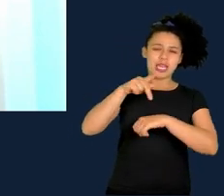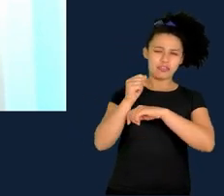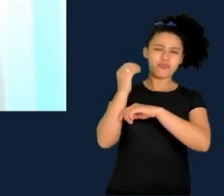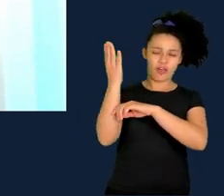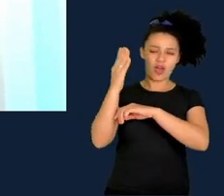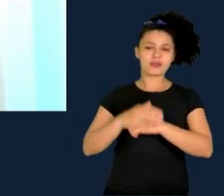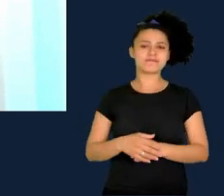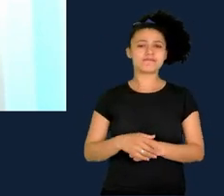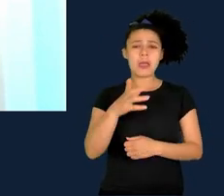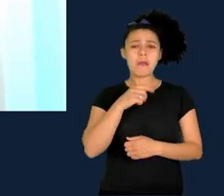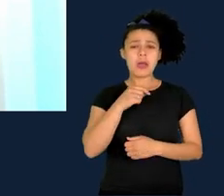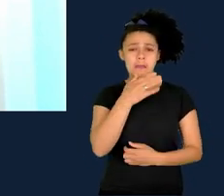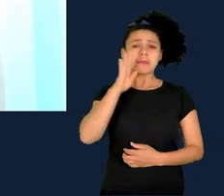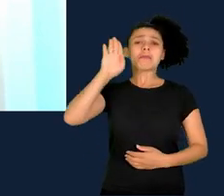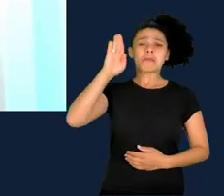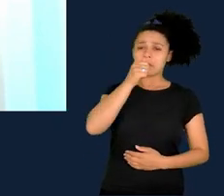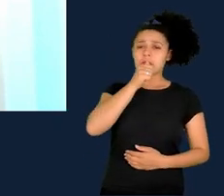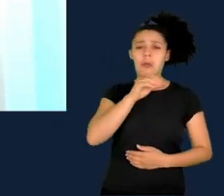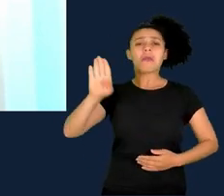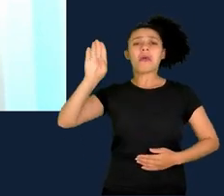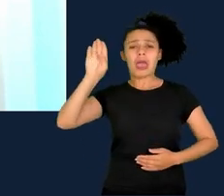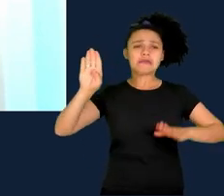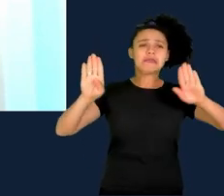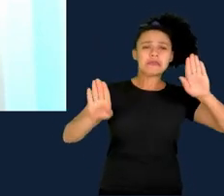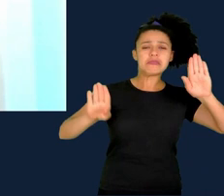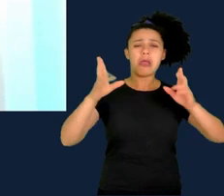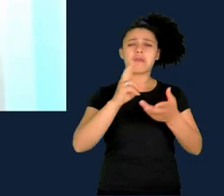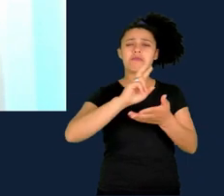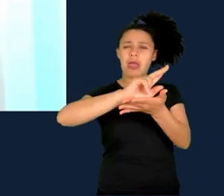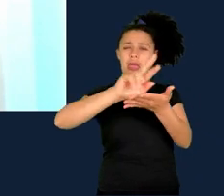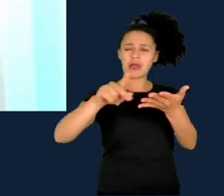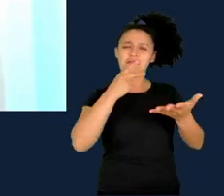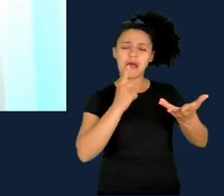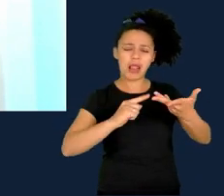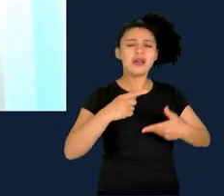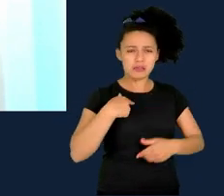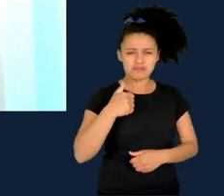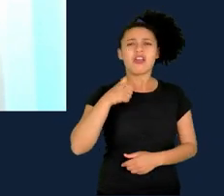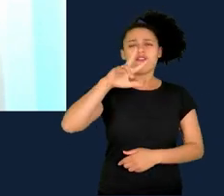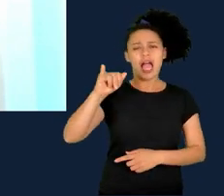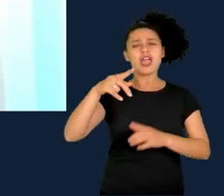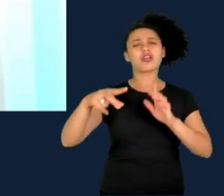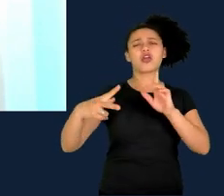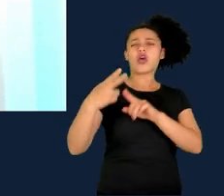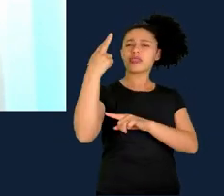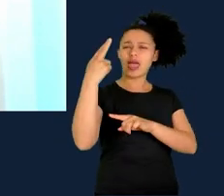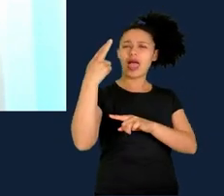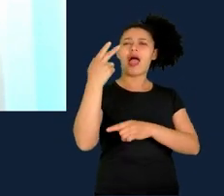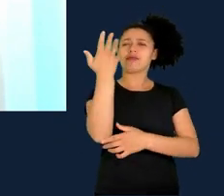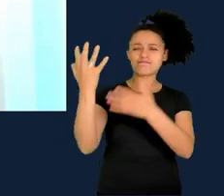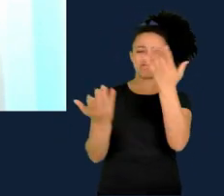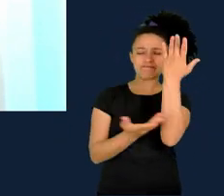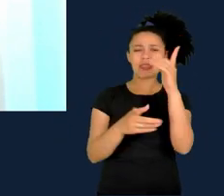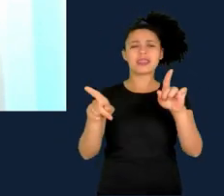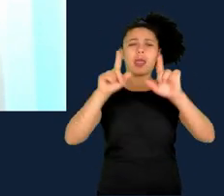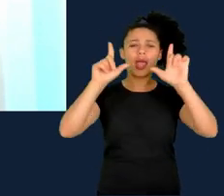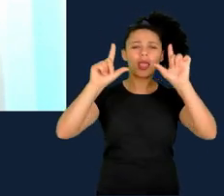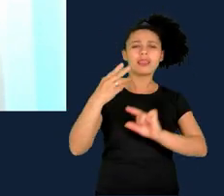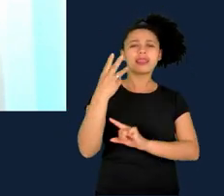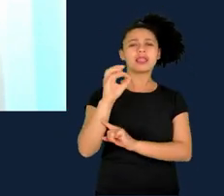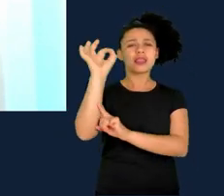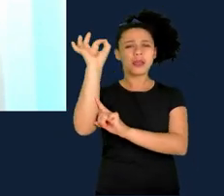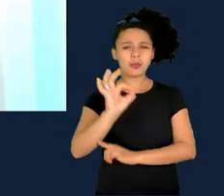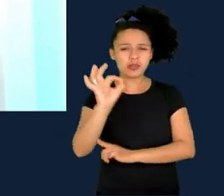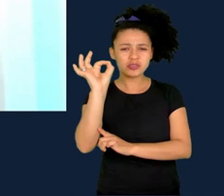promessas foram feitas. Ah, vamos cortar o desmatamento nos próximos 9 anos, vamos reduzir as emissões em 30%, o que traz